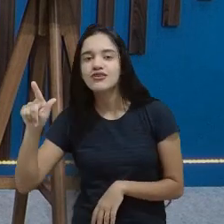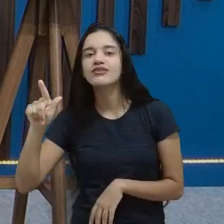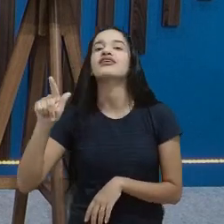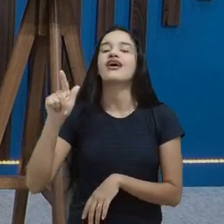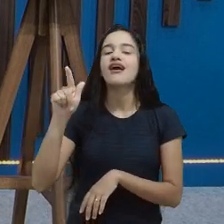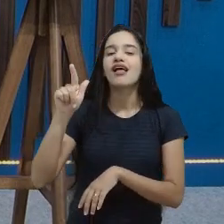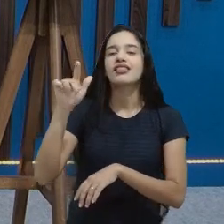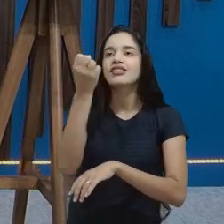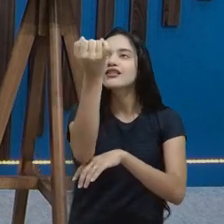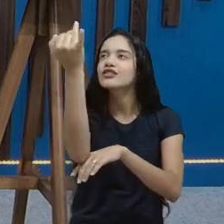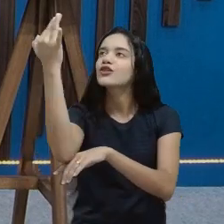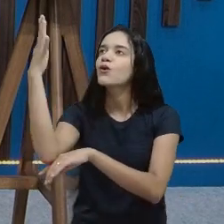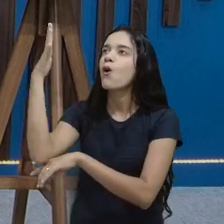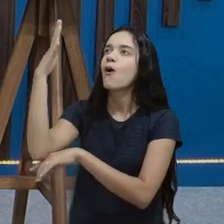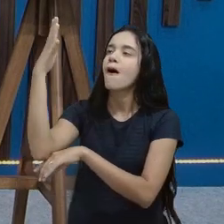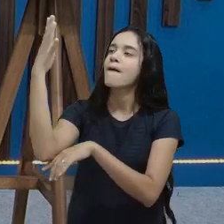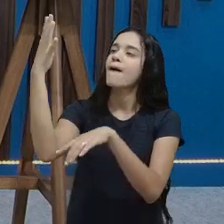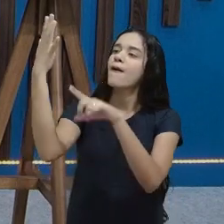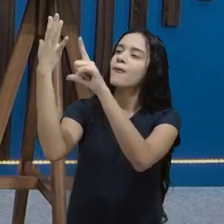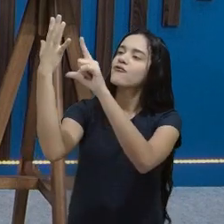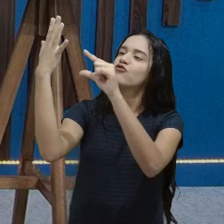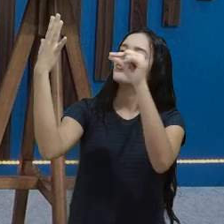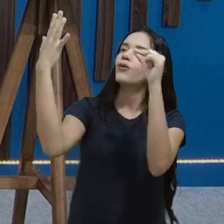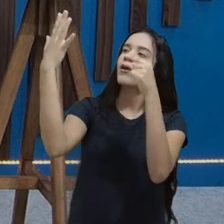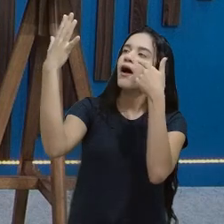uma folha, não é, com o seu diferente